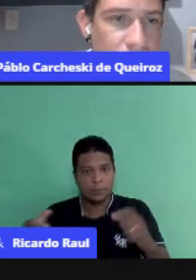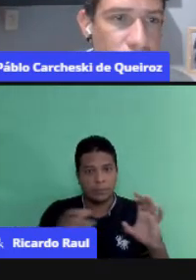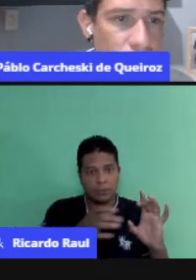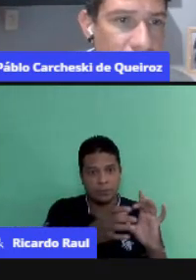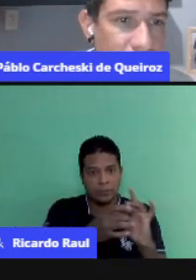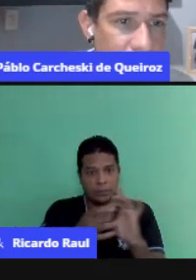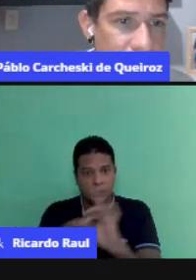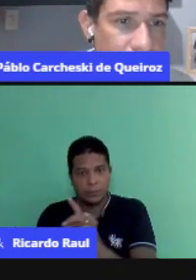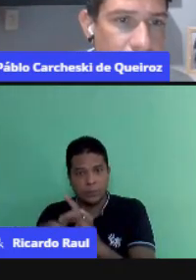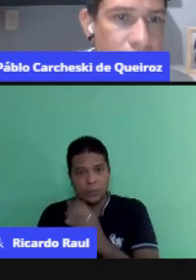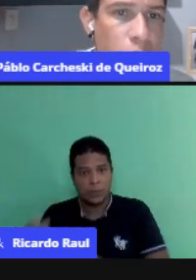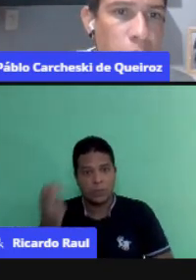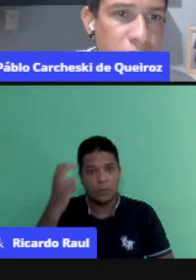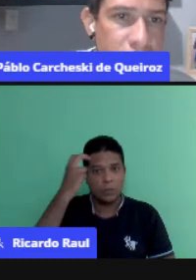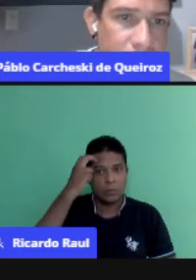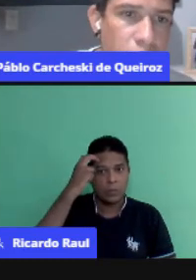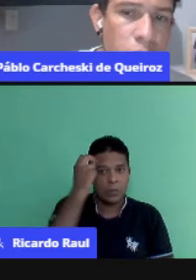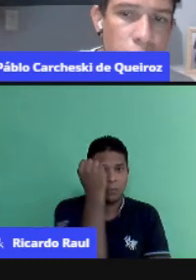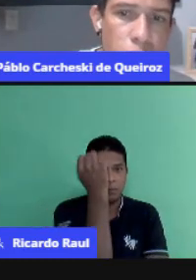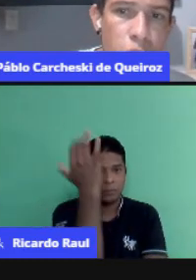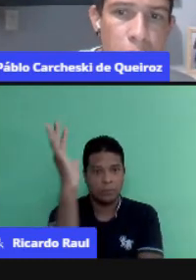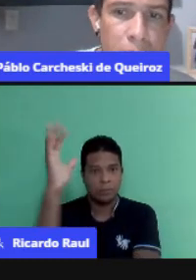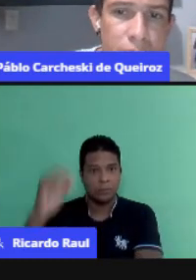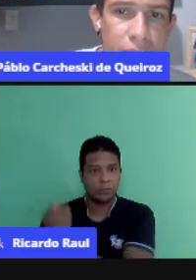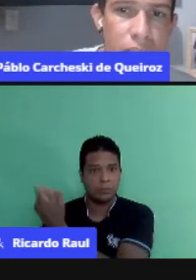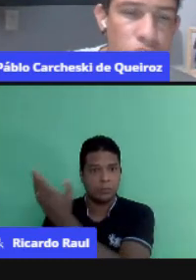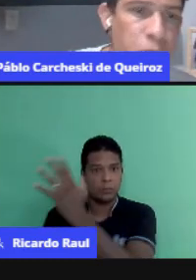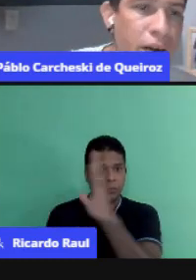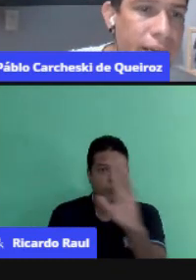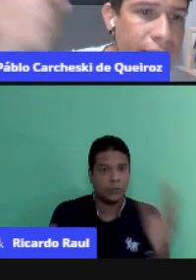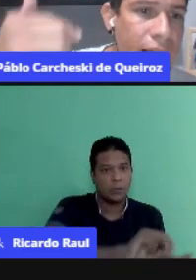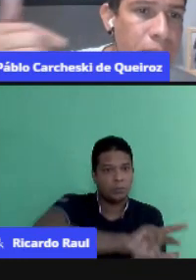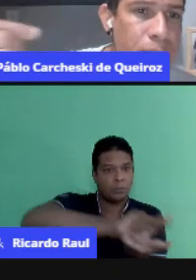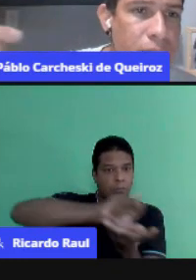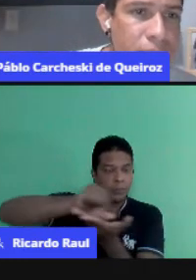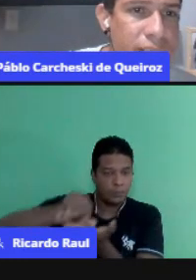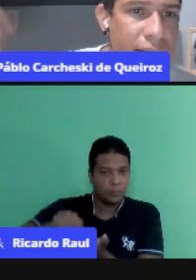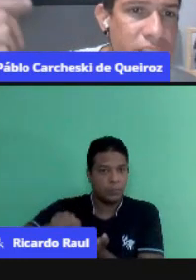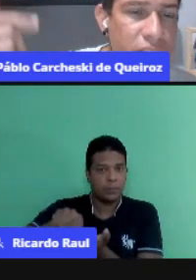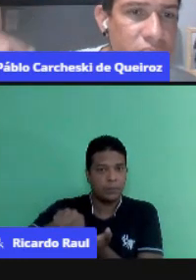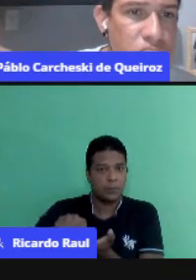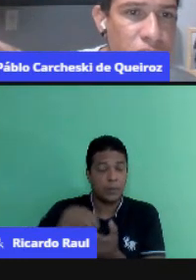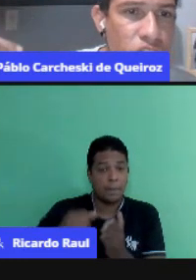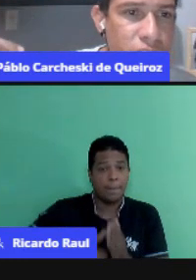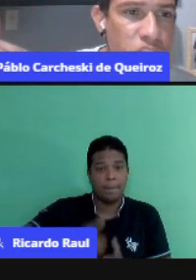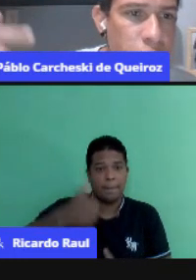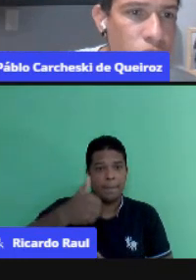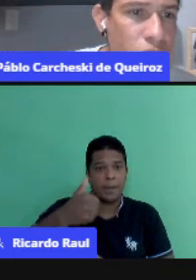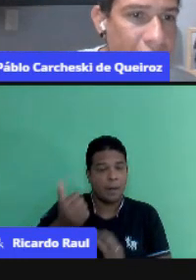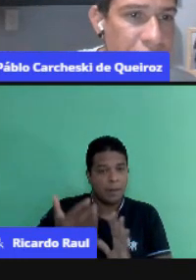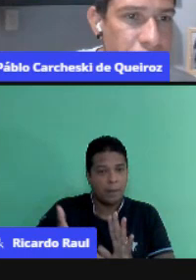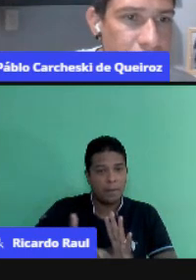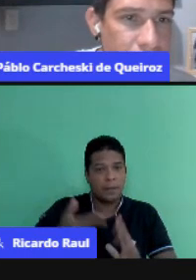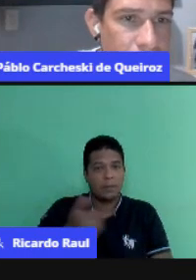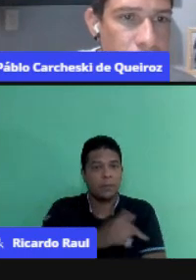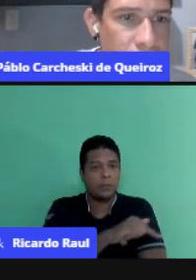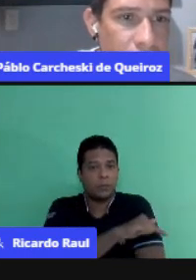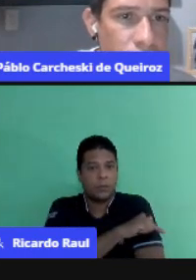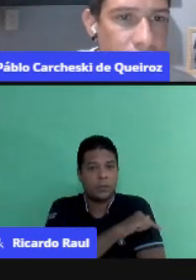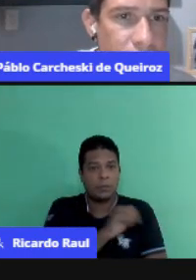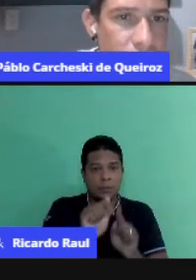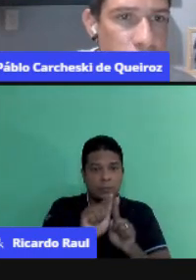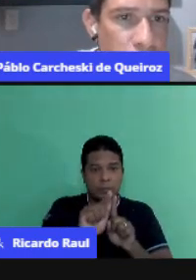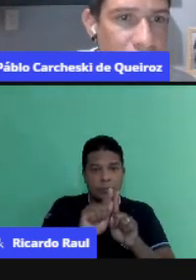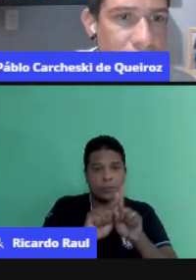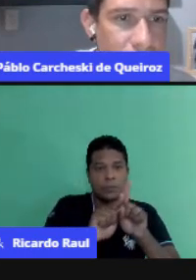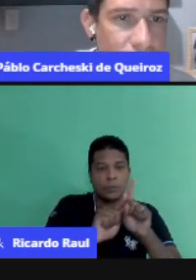culturais, ambientais e outras áreas, né? Então pode ser até uma maneira de eu explorar aquela primeira habilidade lá que a gente falou do 7º ano do gráfico, né? Porque